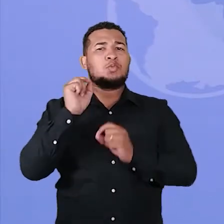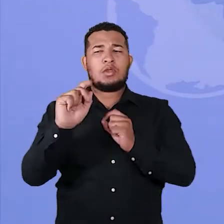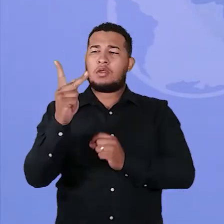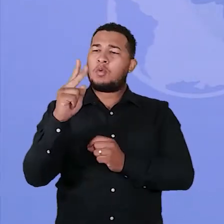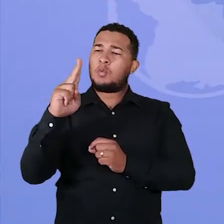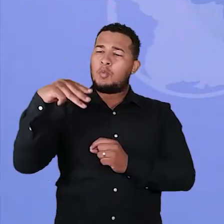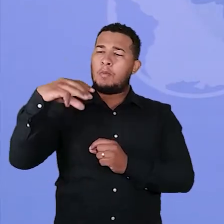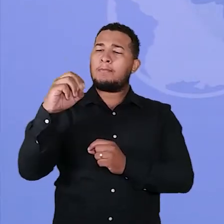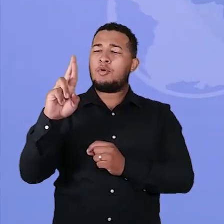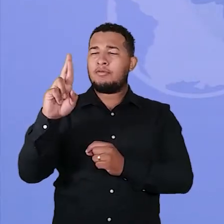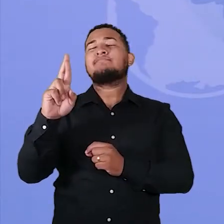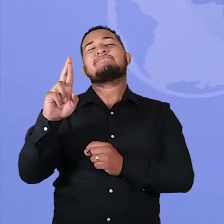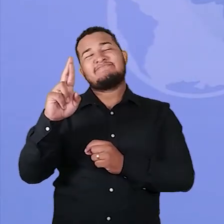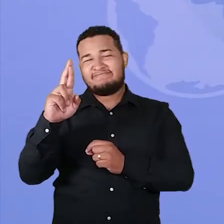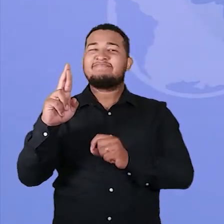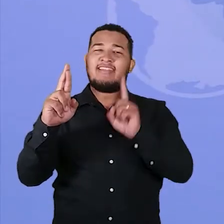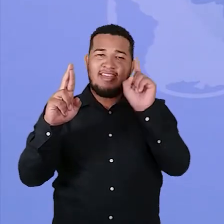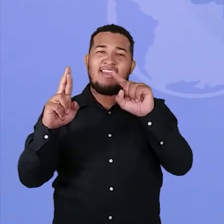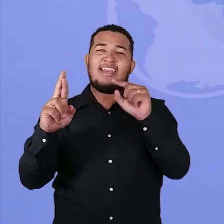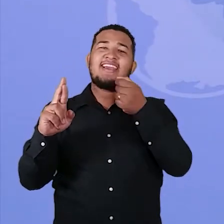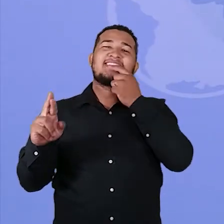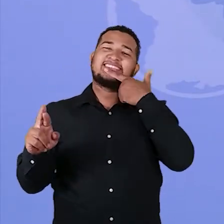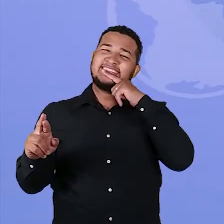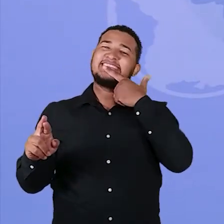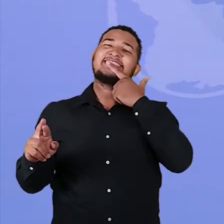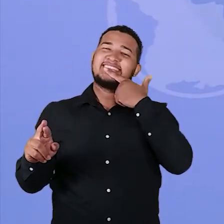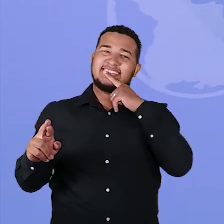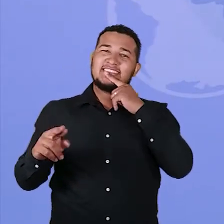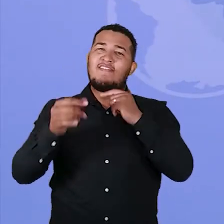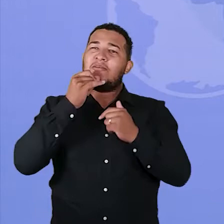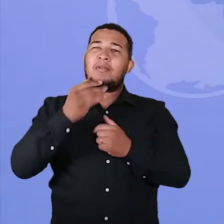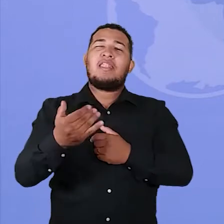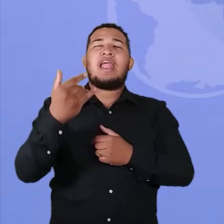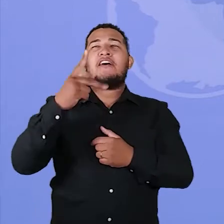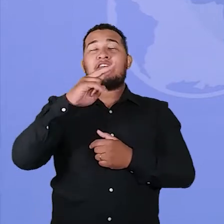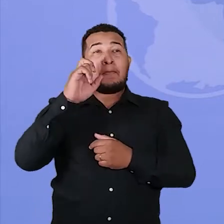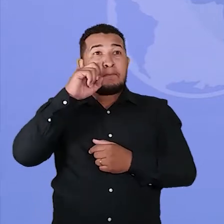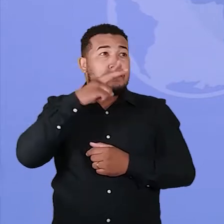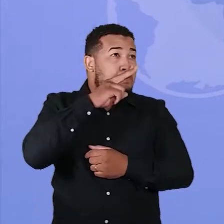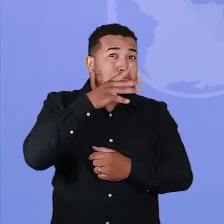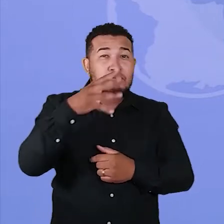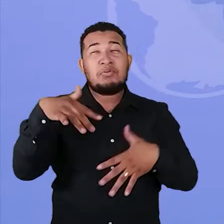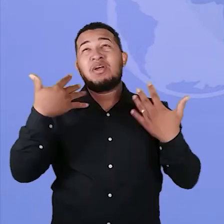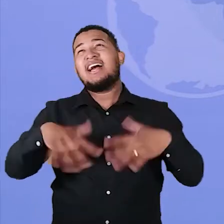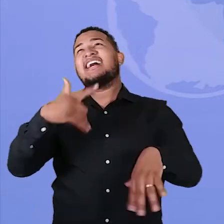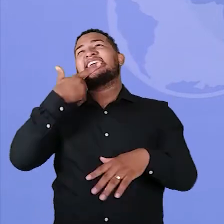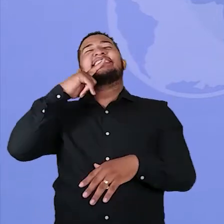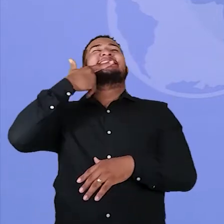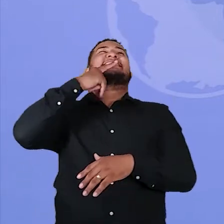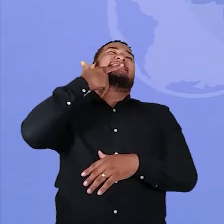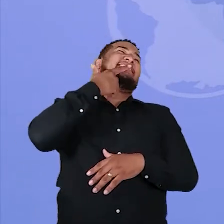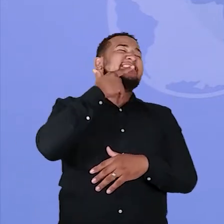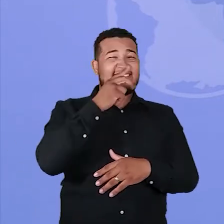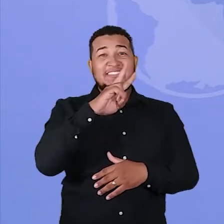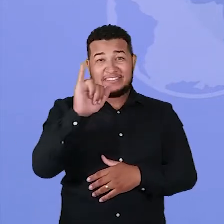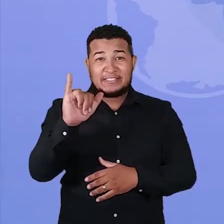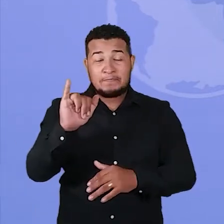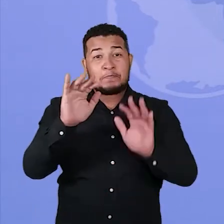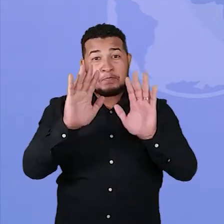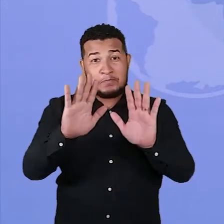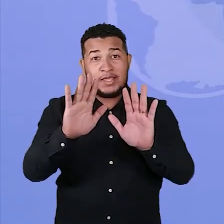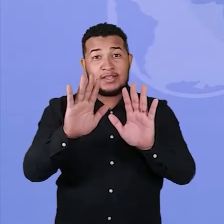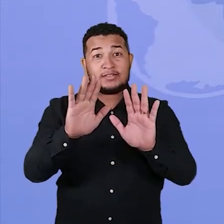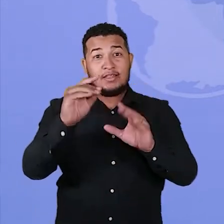gente acha que humor, né, é algo que a gente vai rolar de rir, a gente vai rir demais e